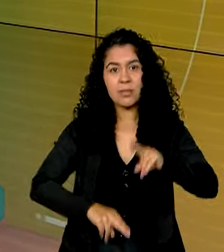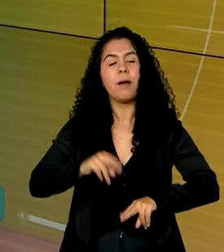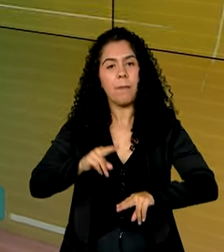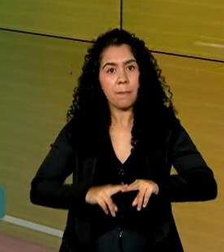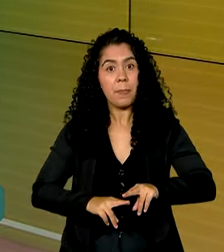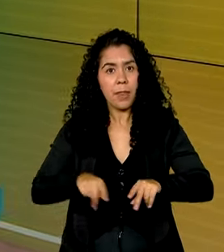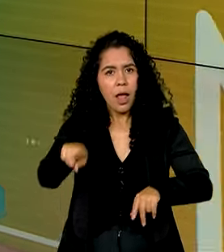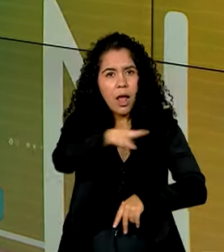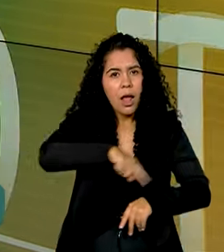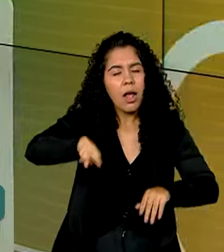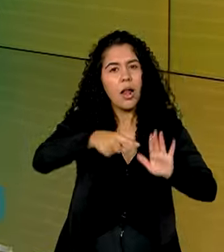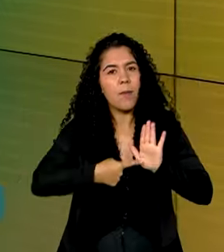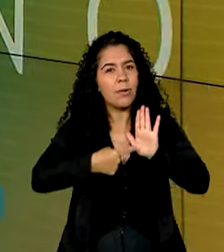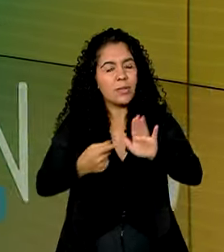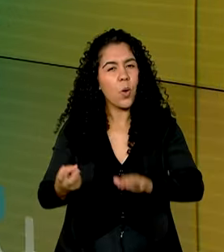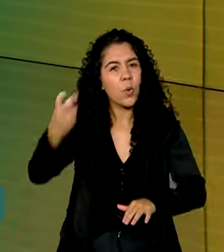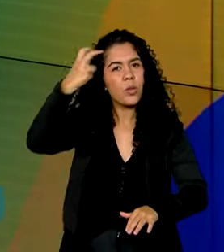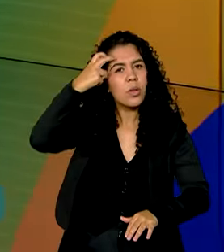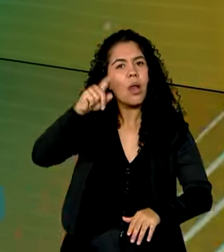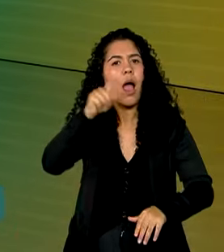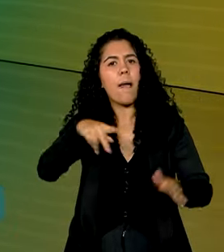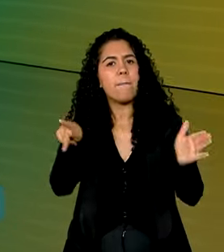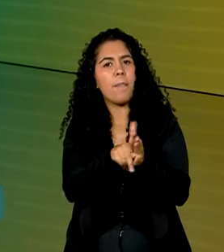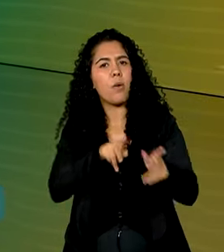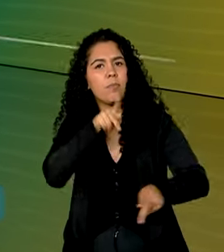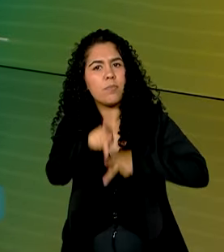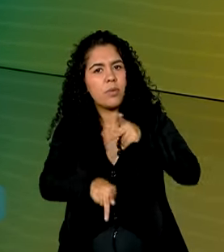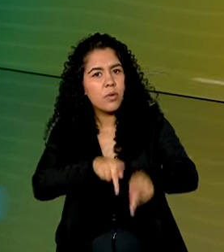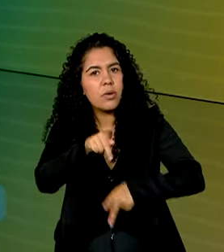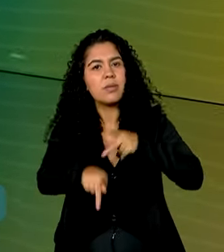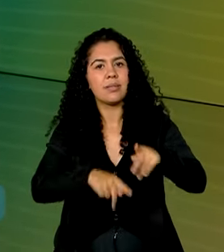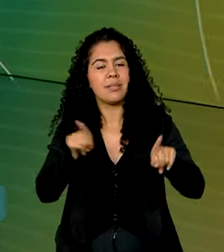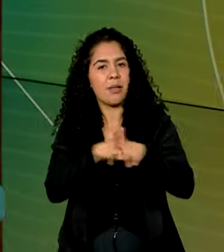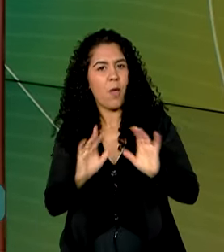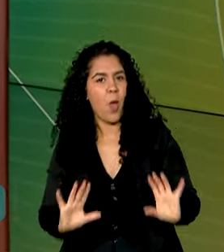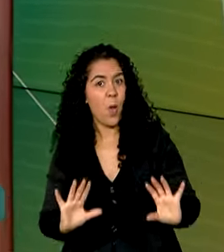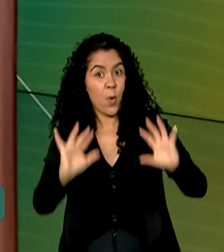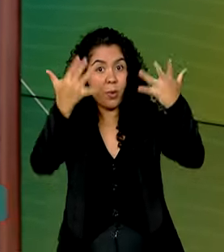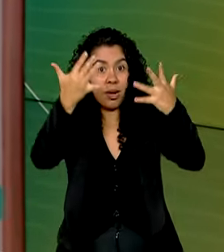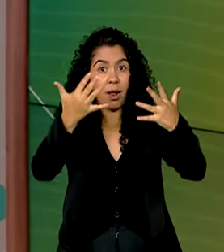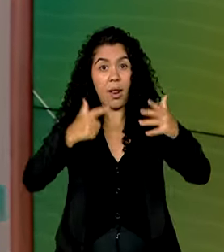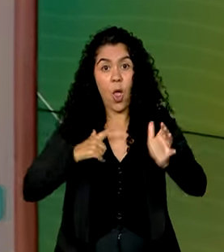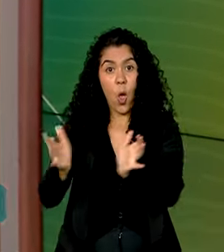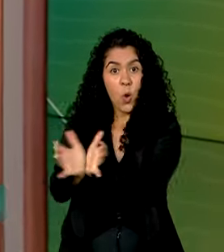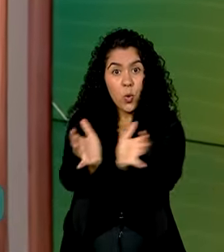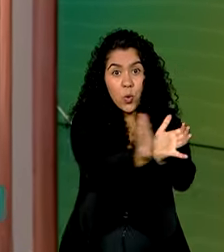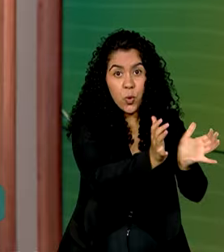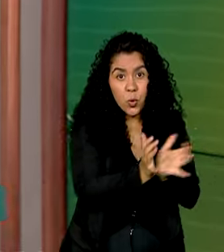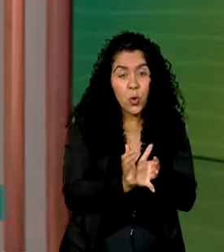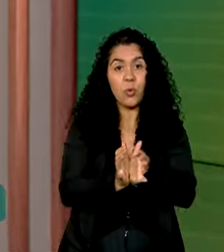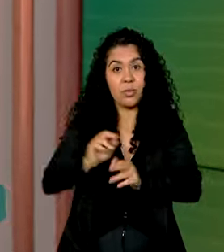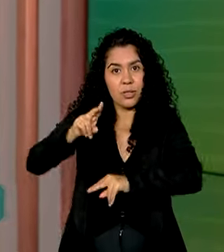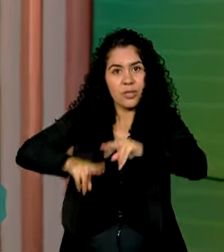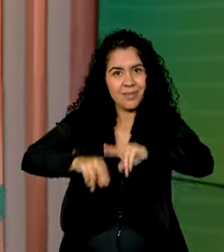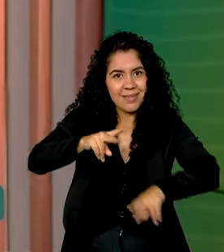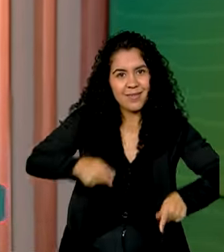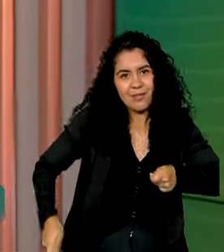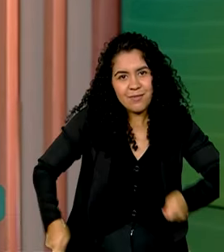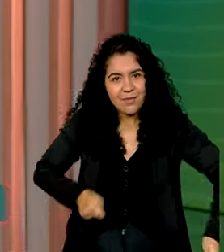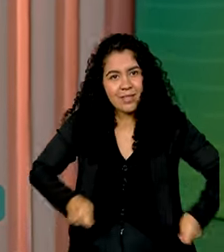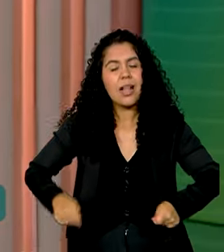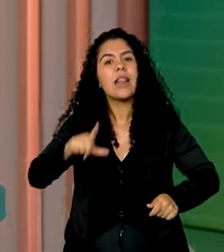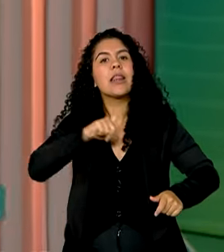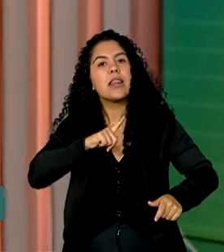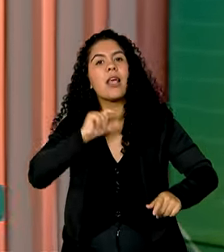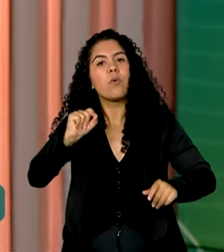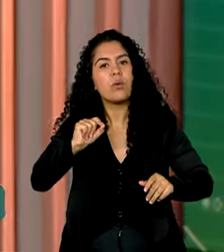manifestações culturais são a expressão de um povo, de seus rituais e celebrações. As quadrilhas se juntam agora a outras